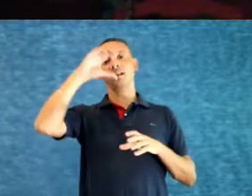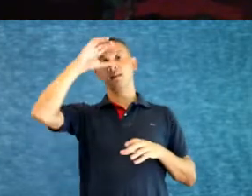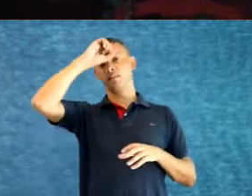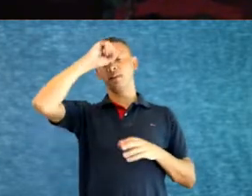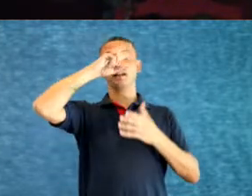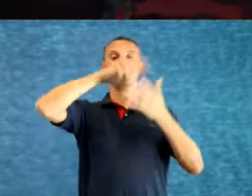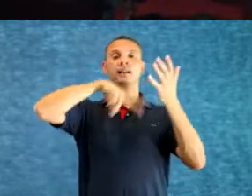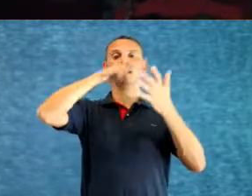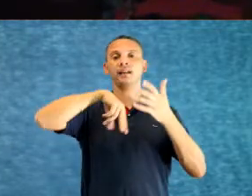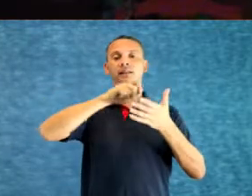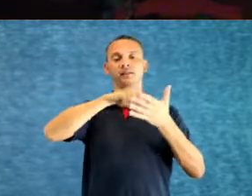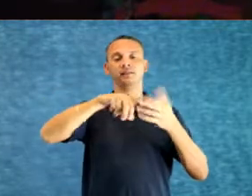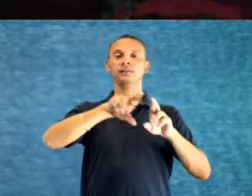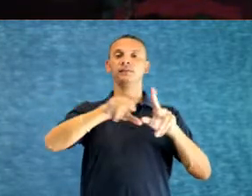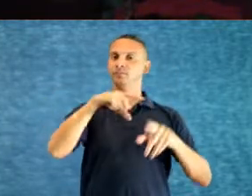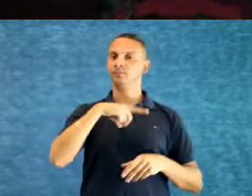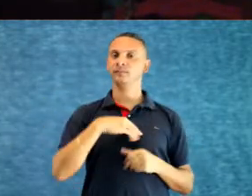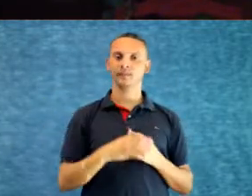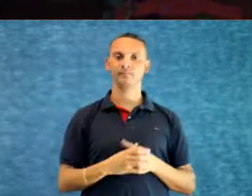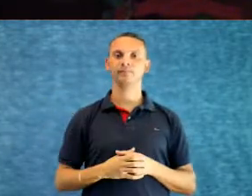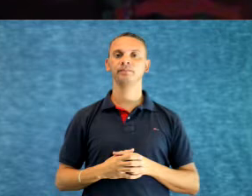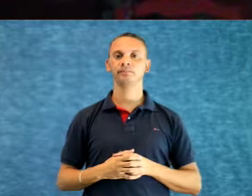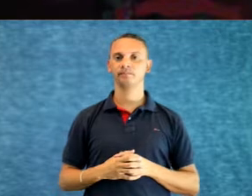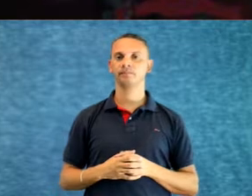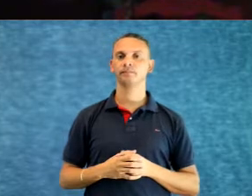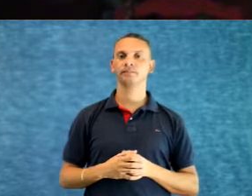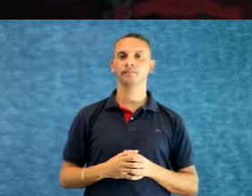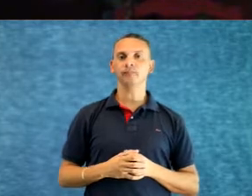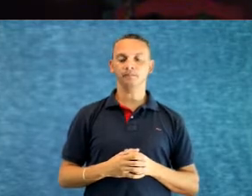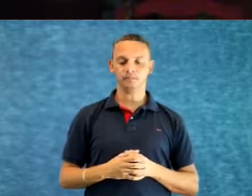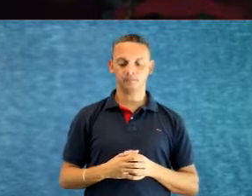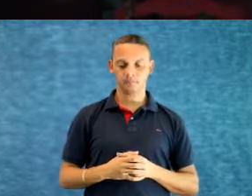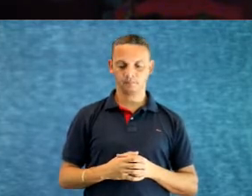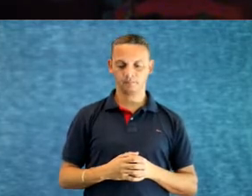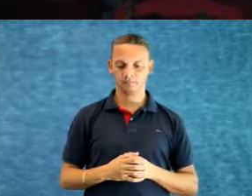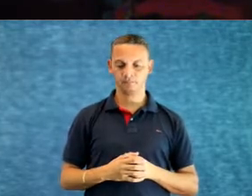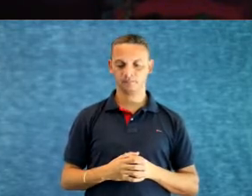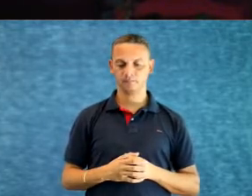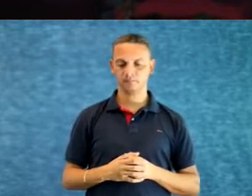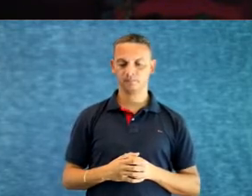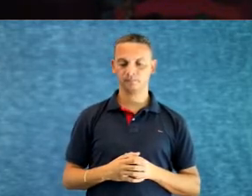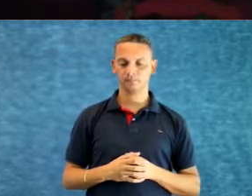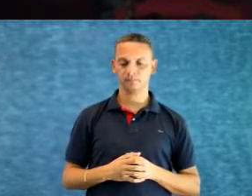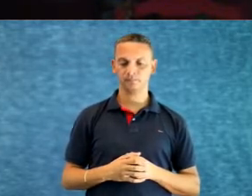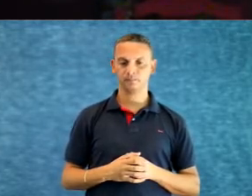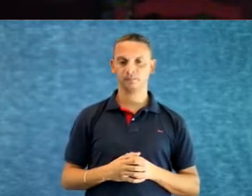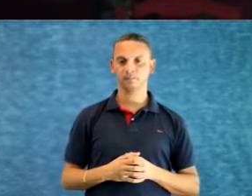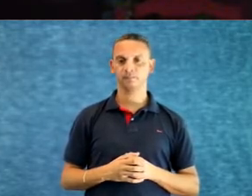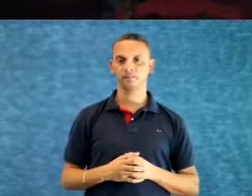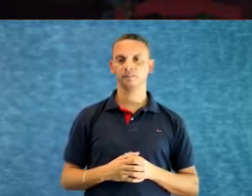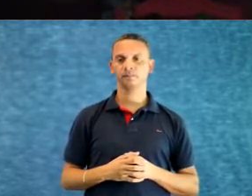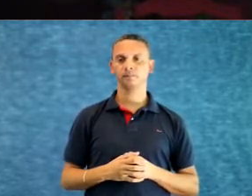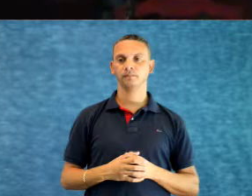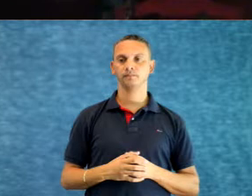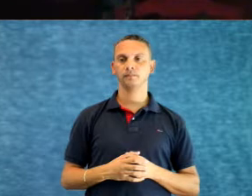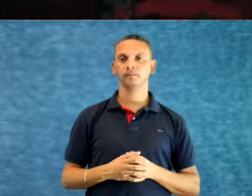minha pergunta é bem simples. A senhora falou sobre essas 3 décadas da Nísia em